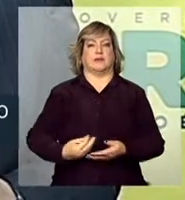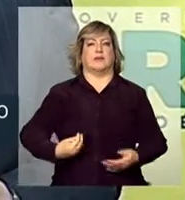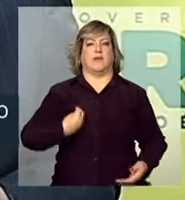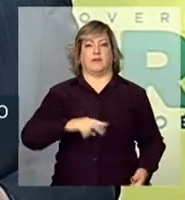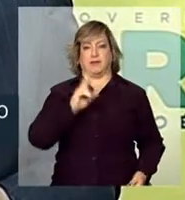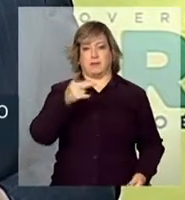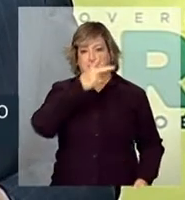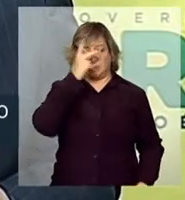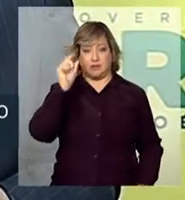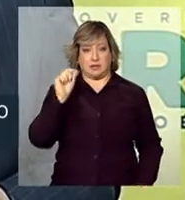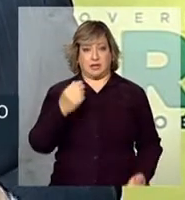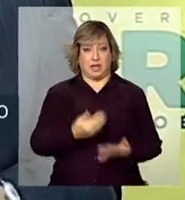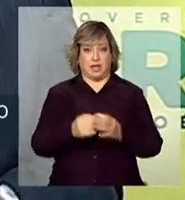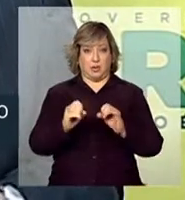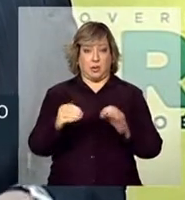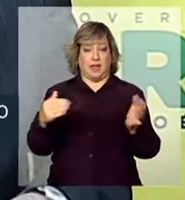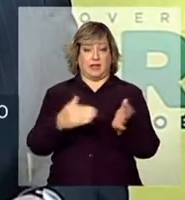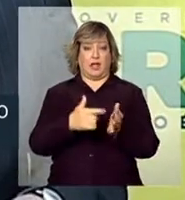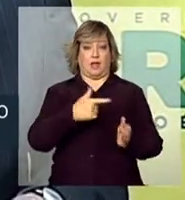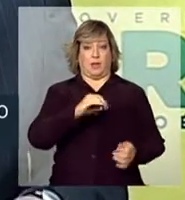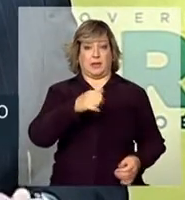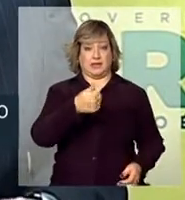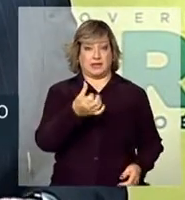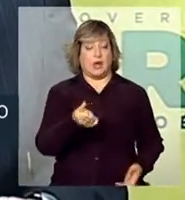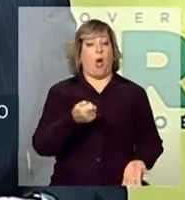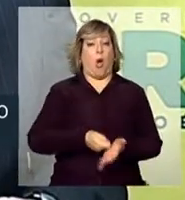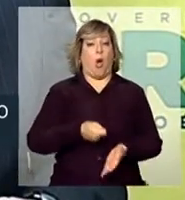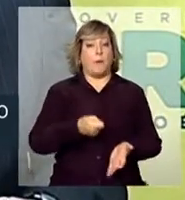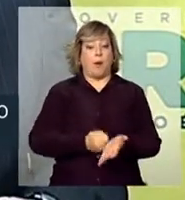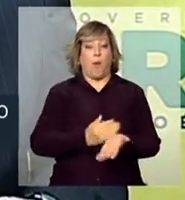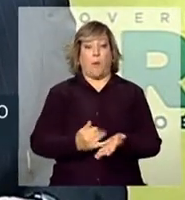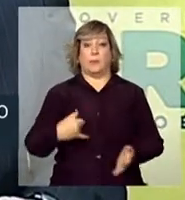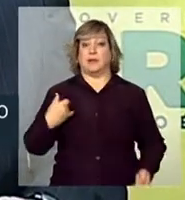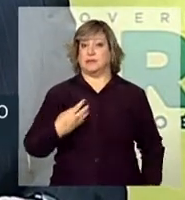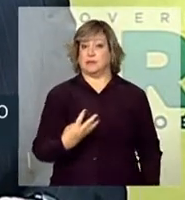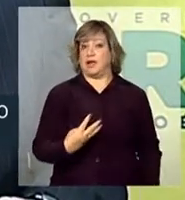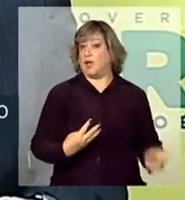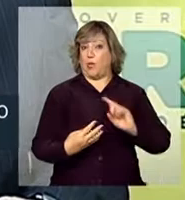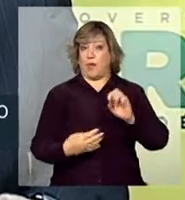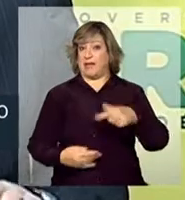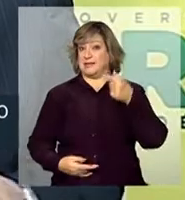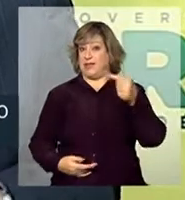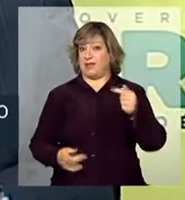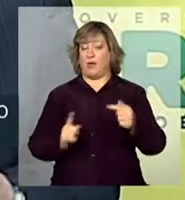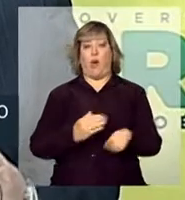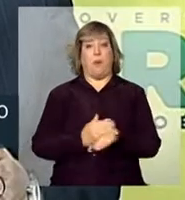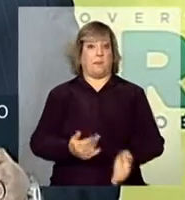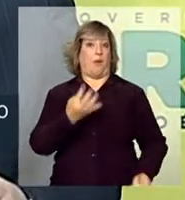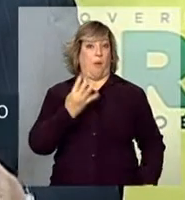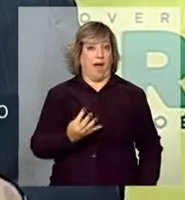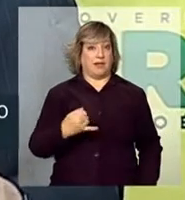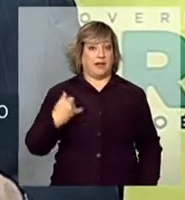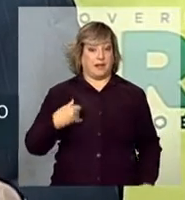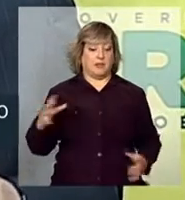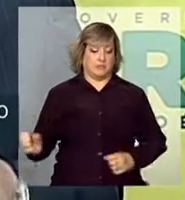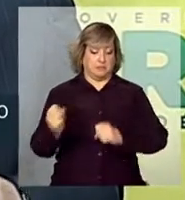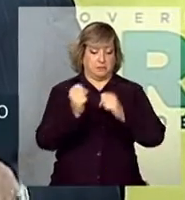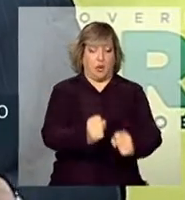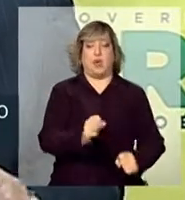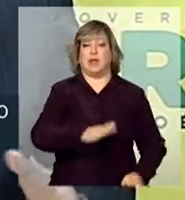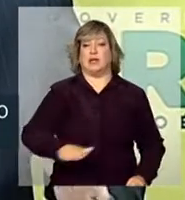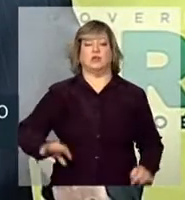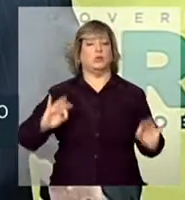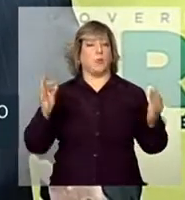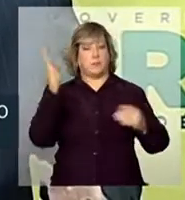a educação até 2016 é obrigatória a partir dos 4 anos de idade né mais sete anos né a temos que as quatro anos